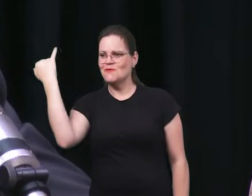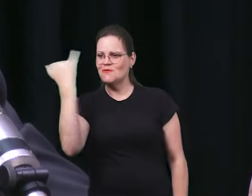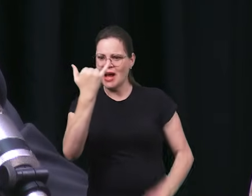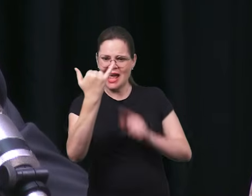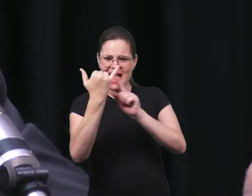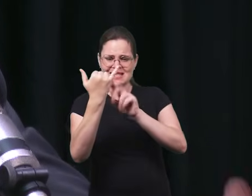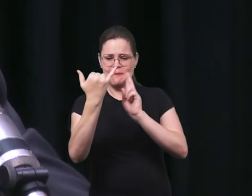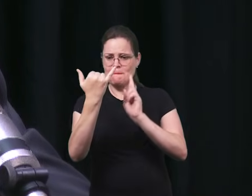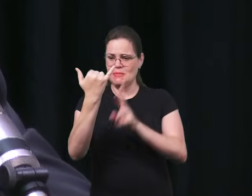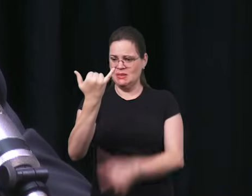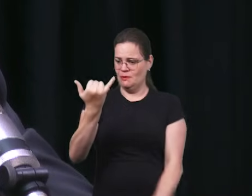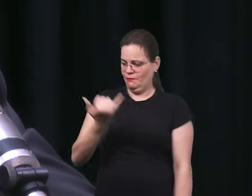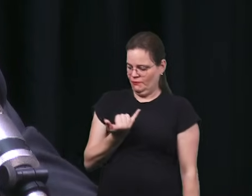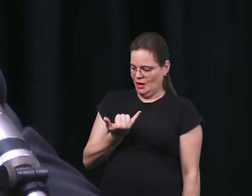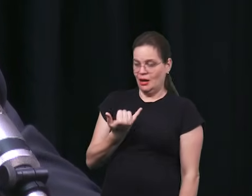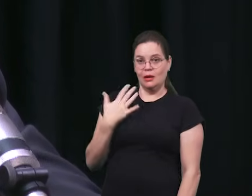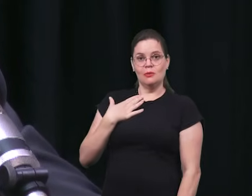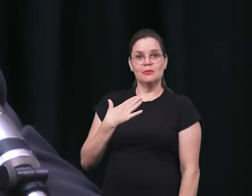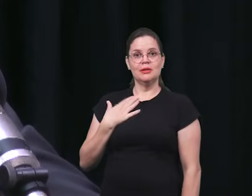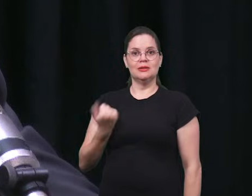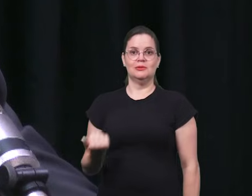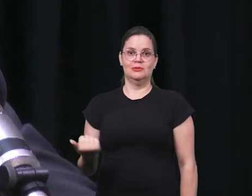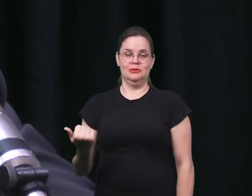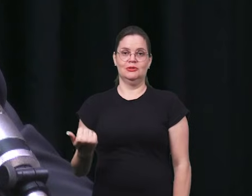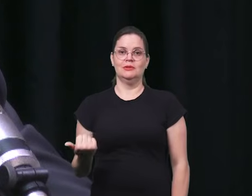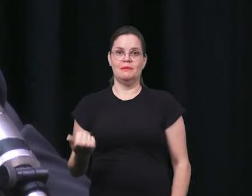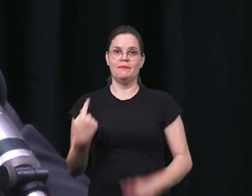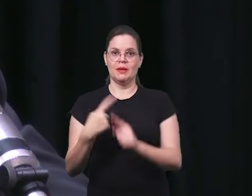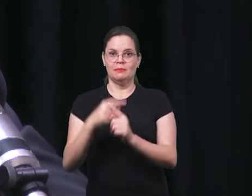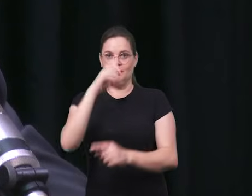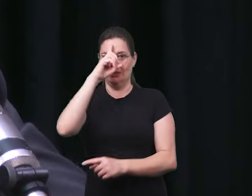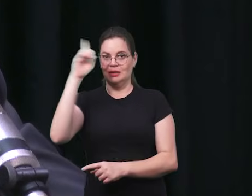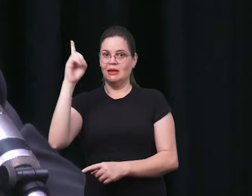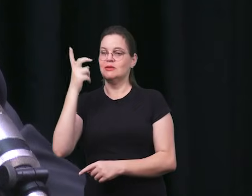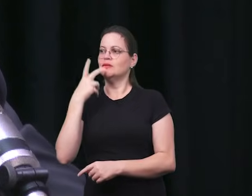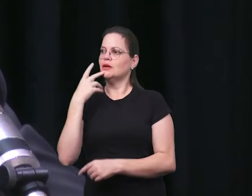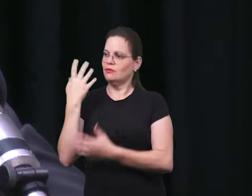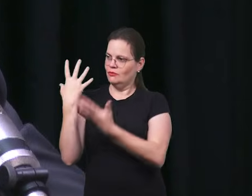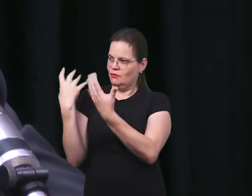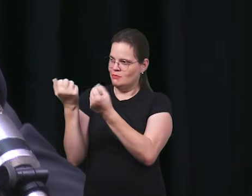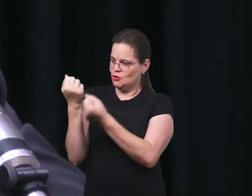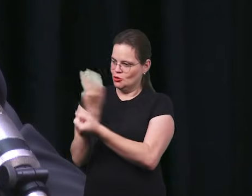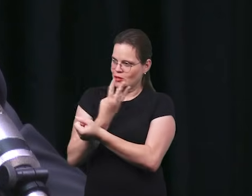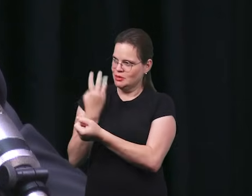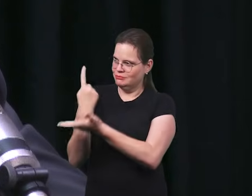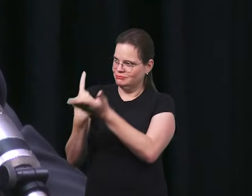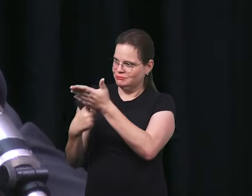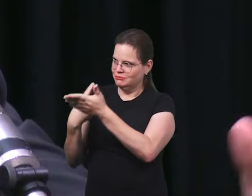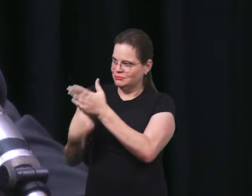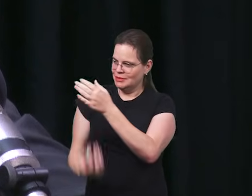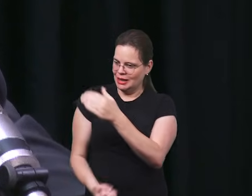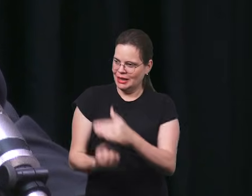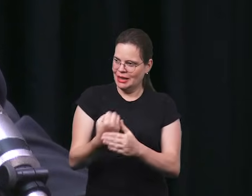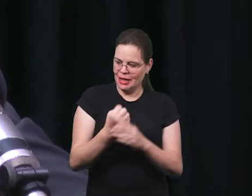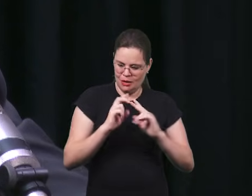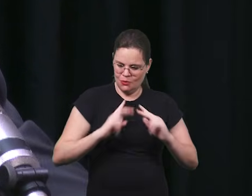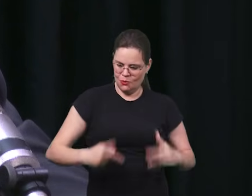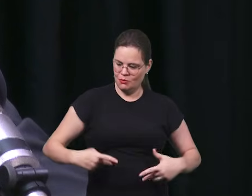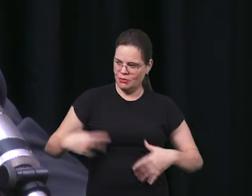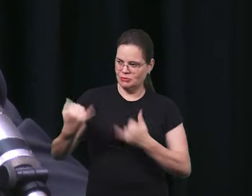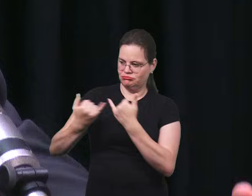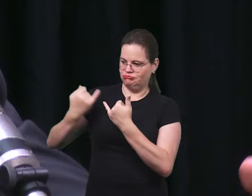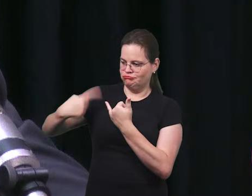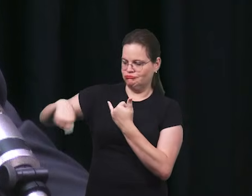né? Quando façamos o homem a nossa imagem, a nossa semelhança, né? E disse Deus.